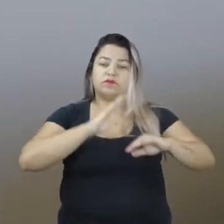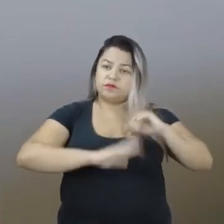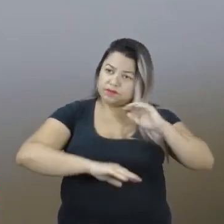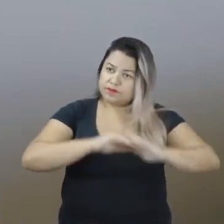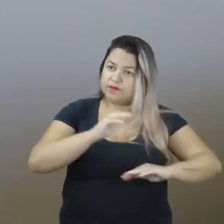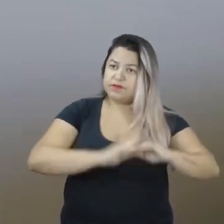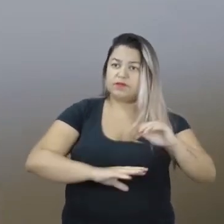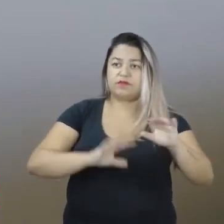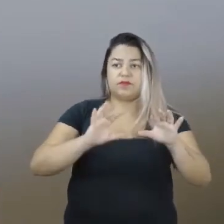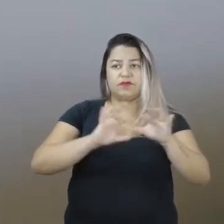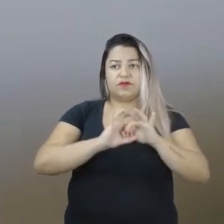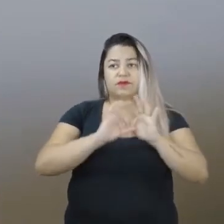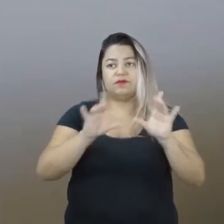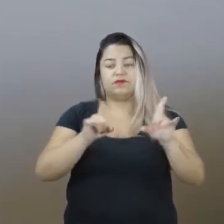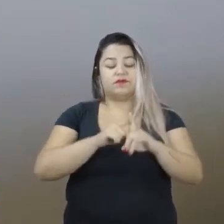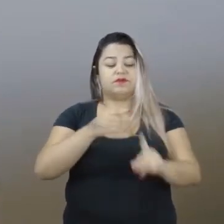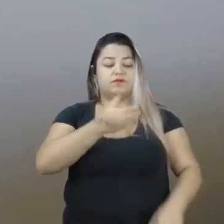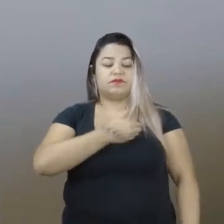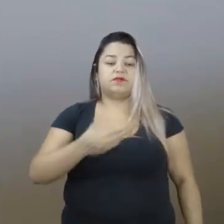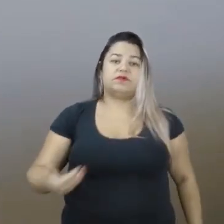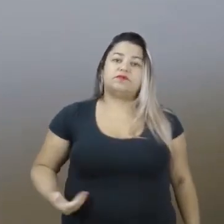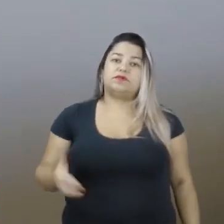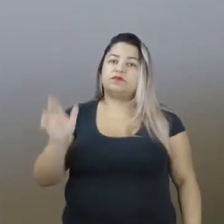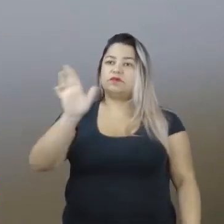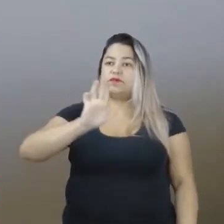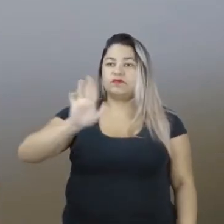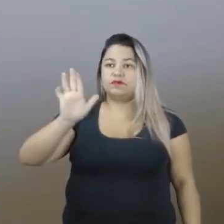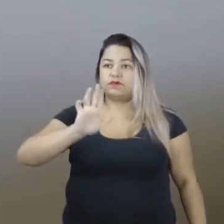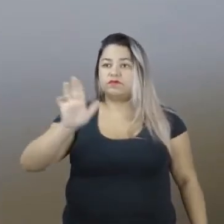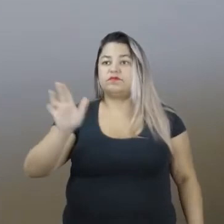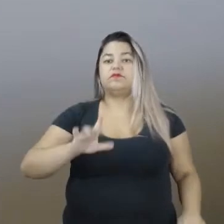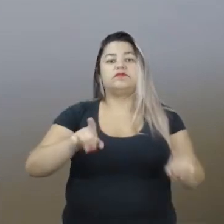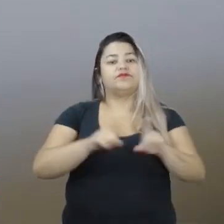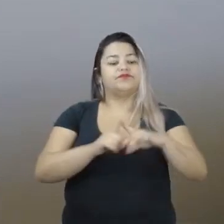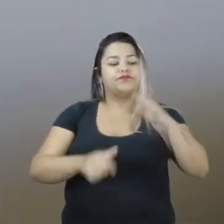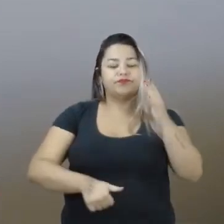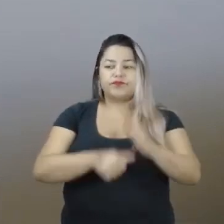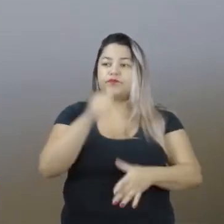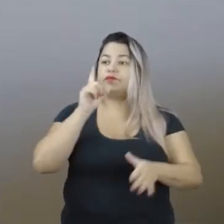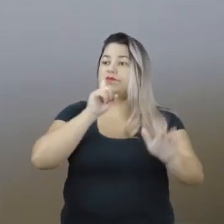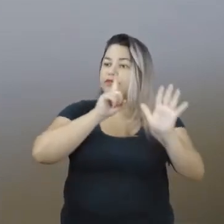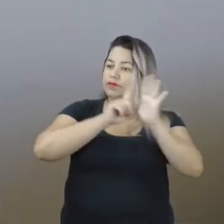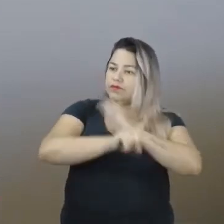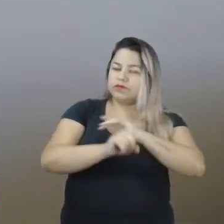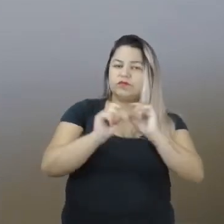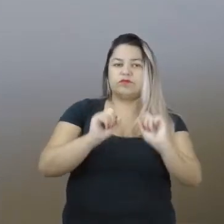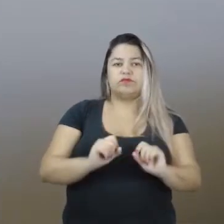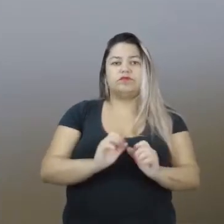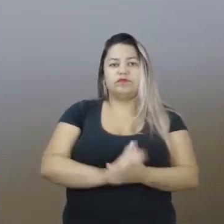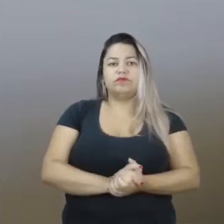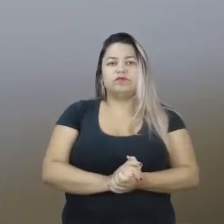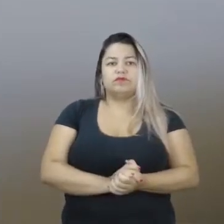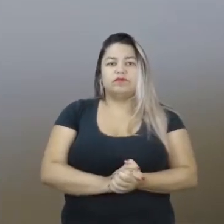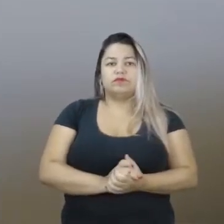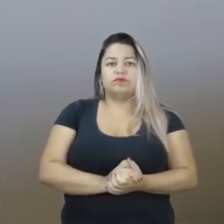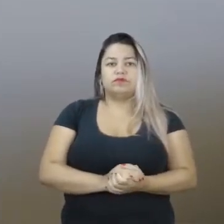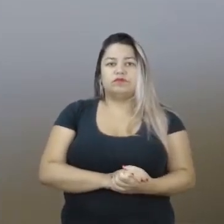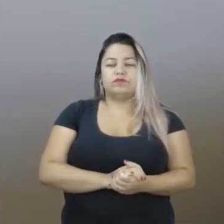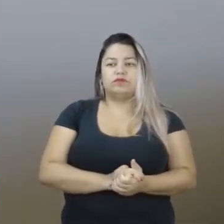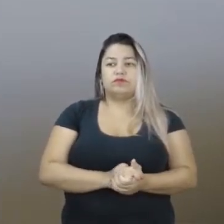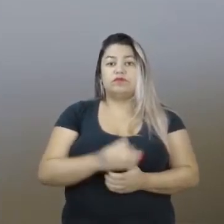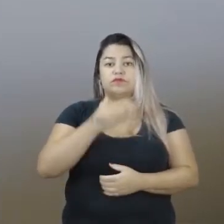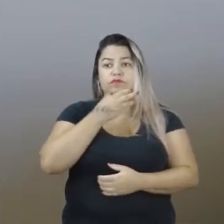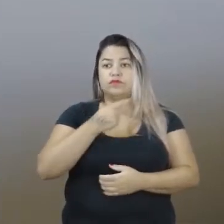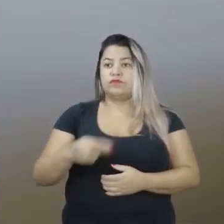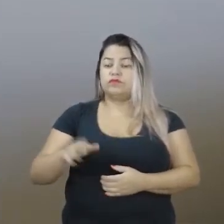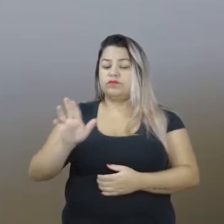permitir ainda, do governo Lula, e foi a tua primeira pergunta, inclusive. Graças às ações do presidente Lula,